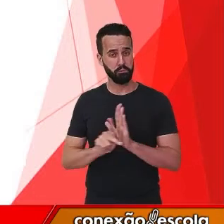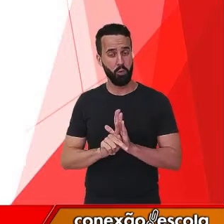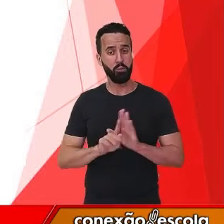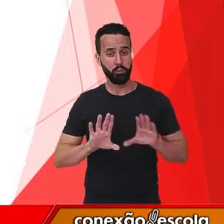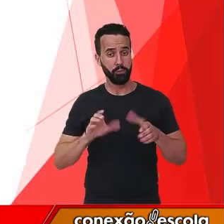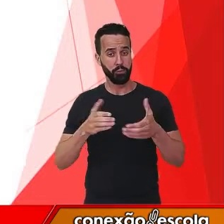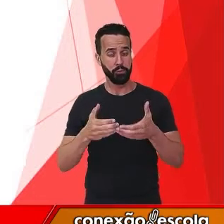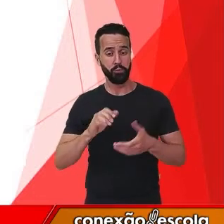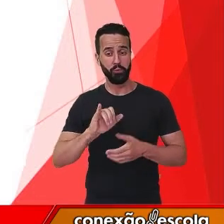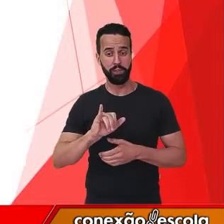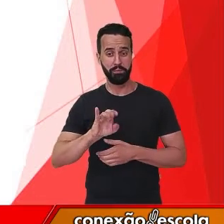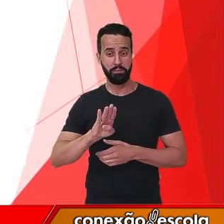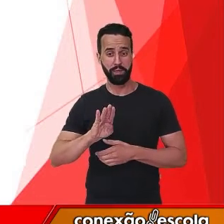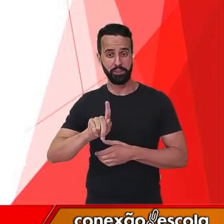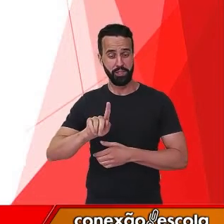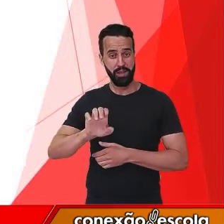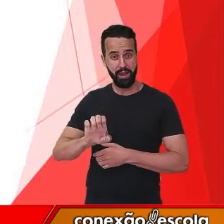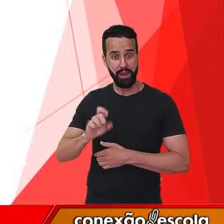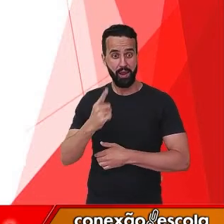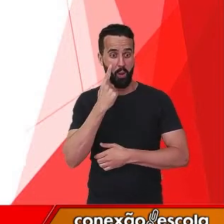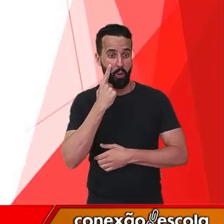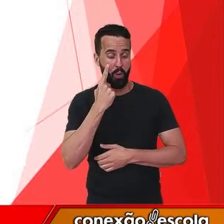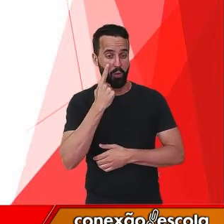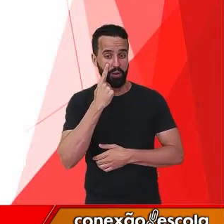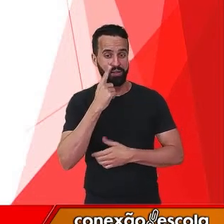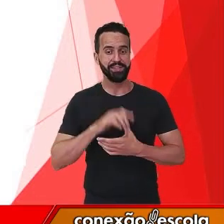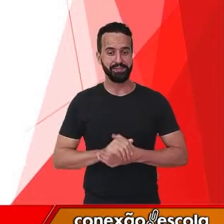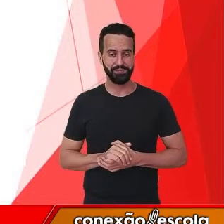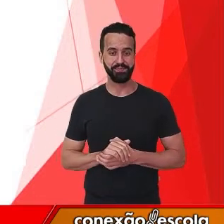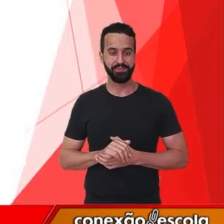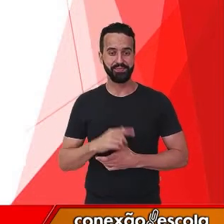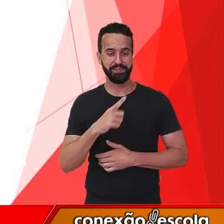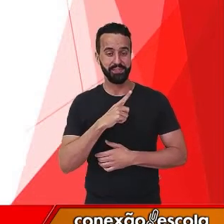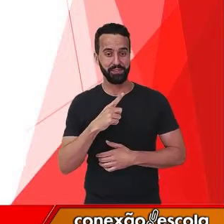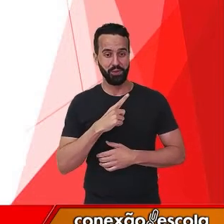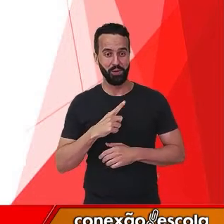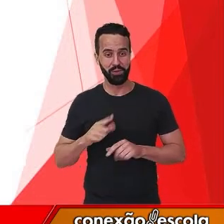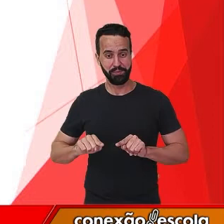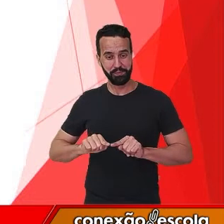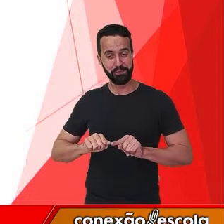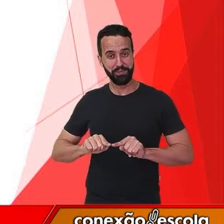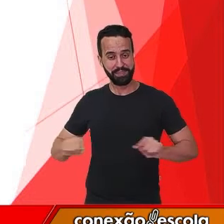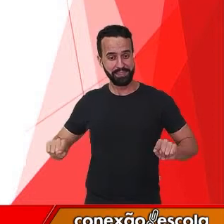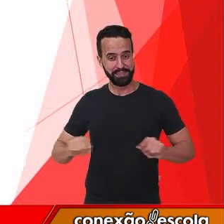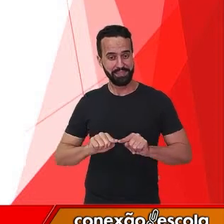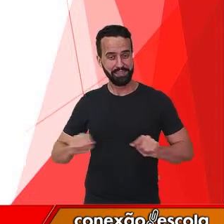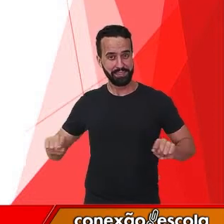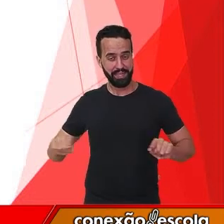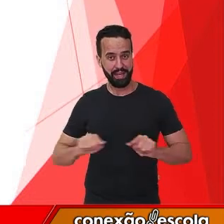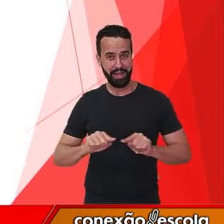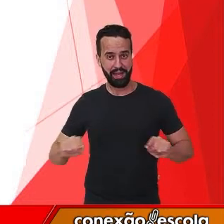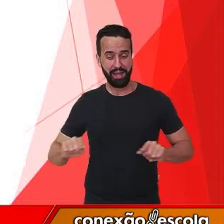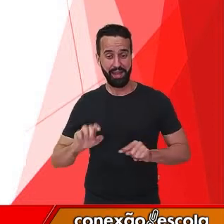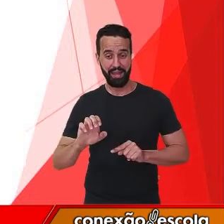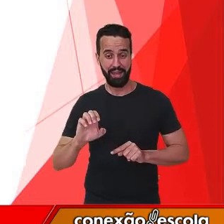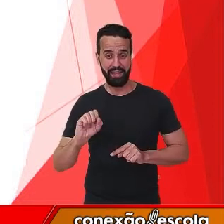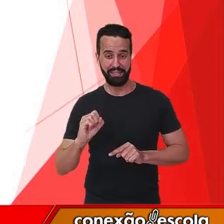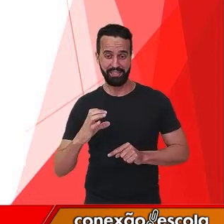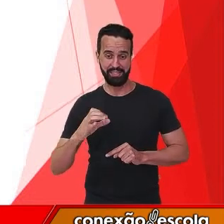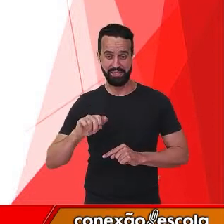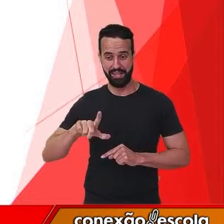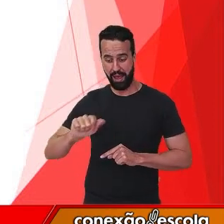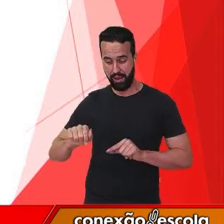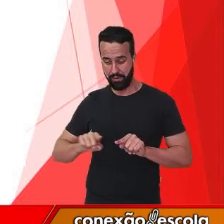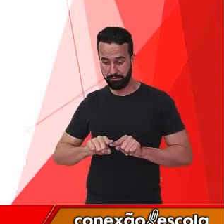esse mapa tem uma escala dá uma olhadinha escala aqui no canto um canto direito na parte inferior da imagem